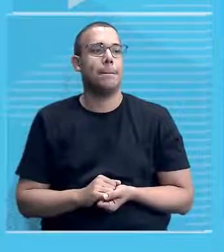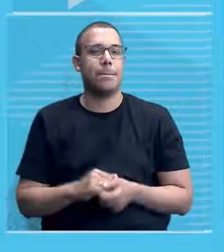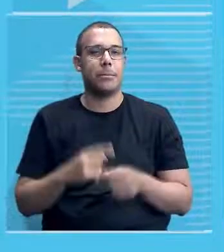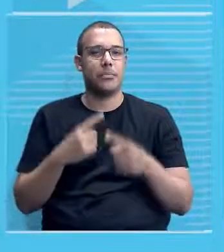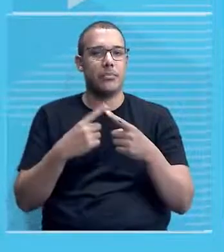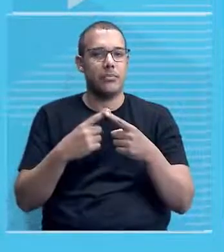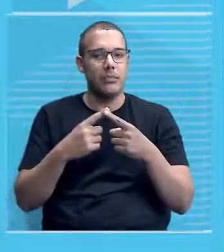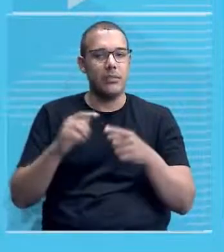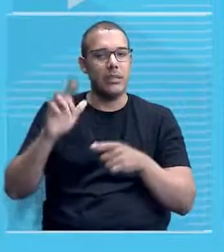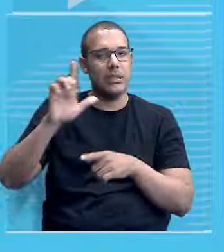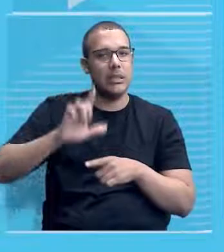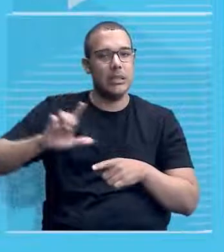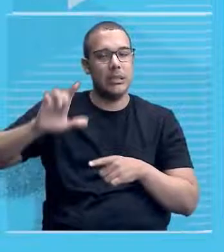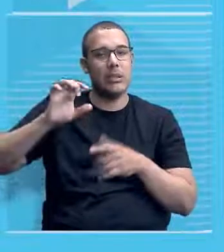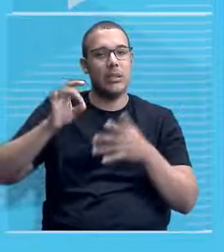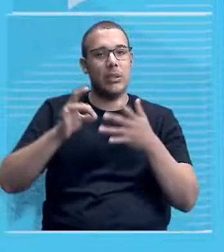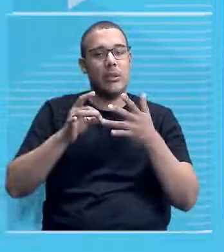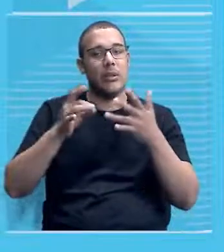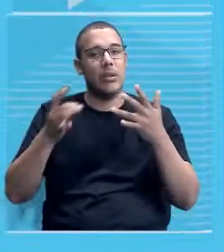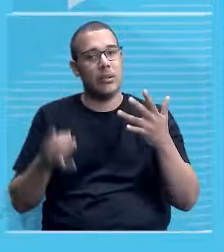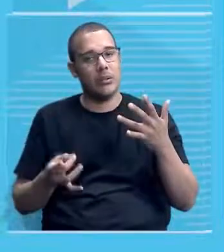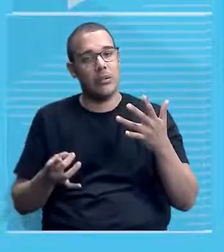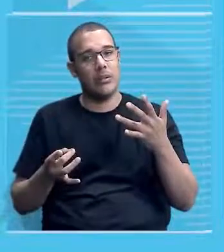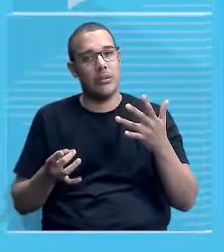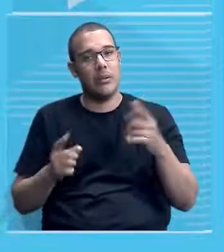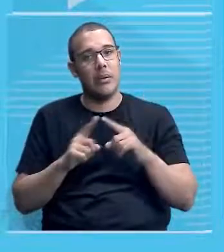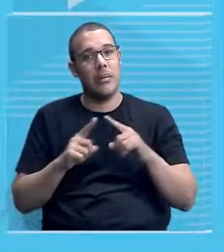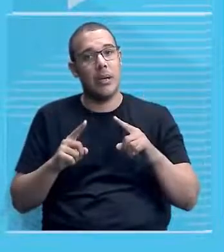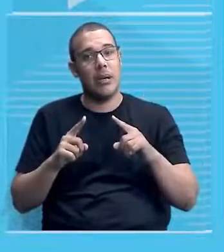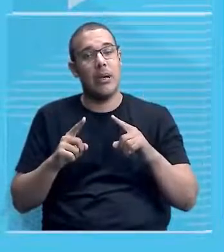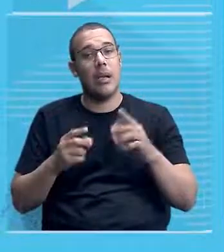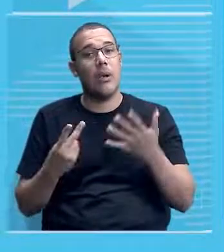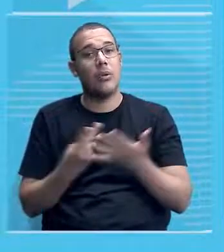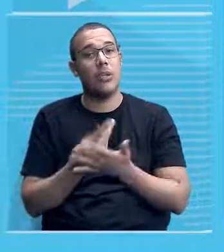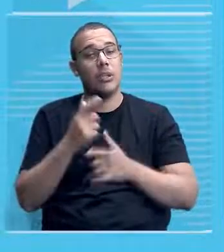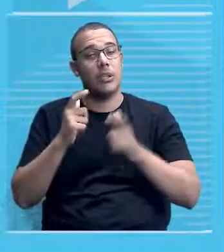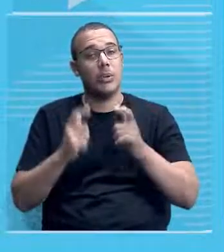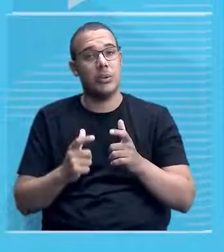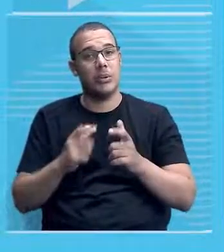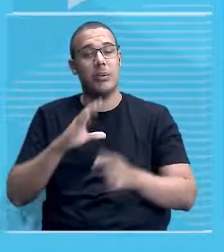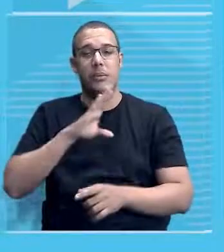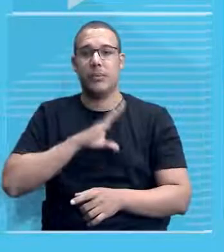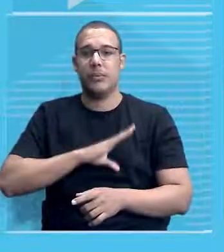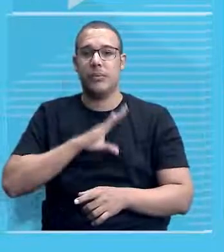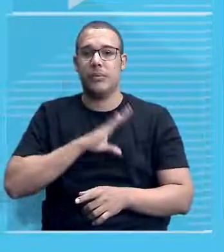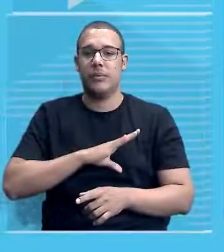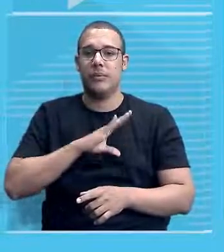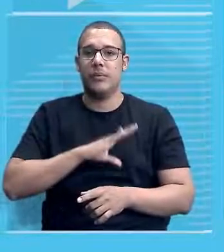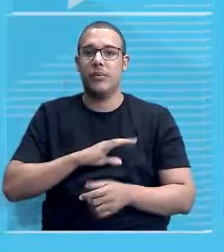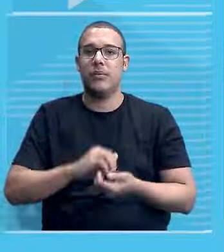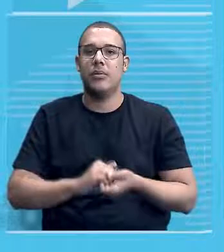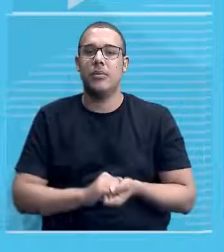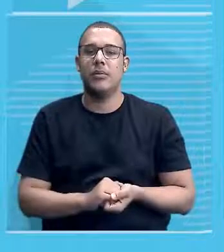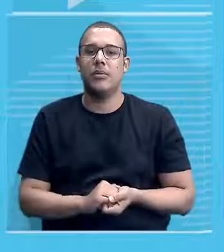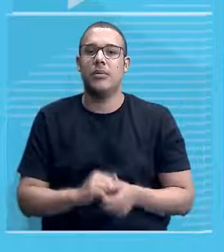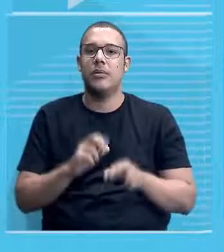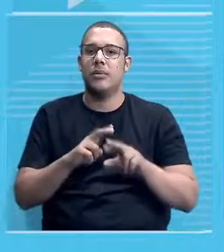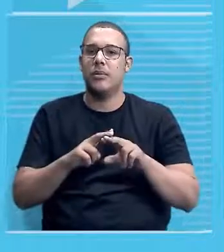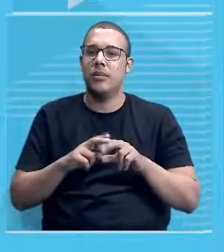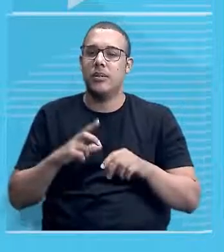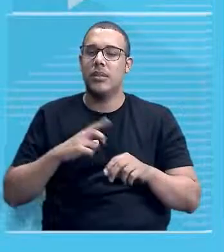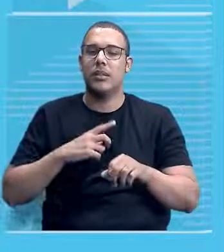literatura do arcadismo mas a literatura em Portugal por isso que nós temos esse tempo aí para a gente